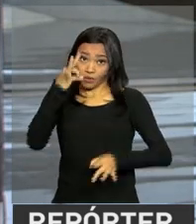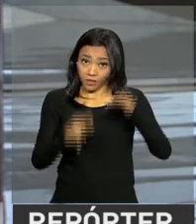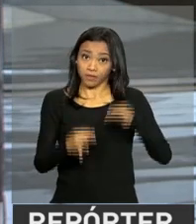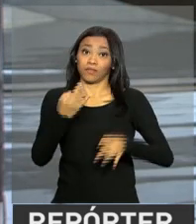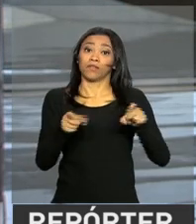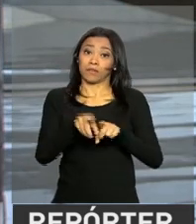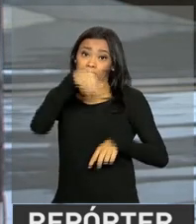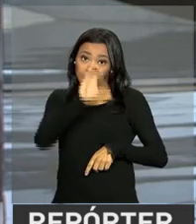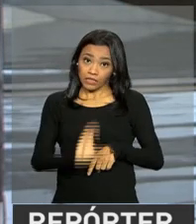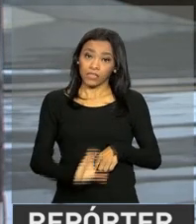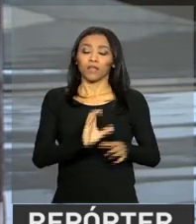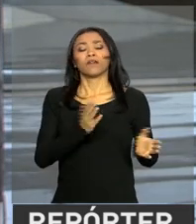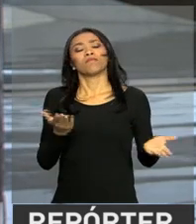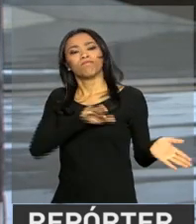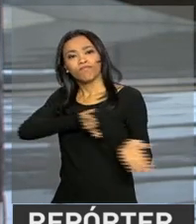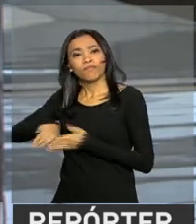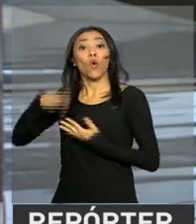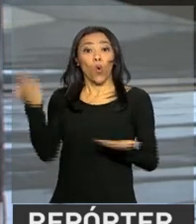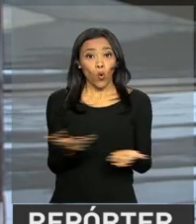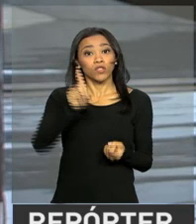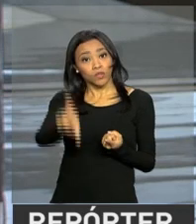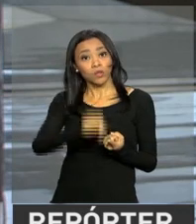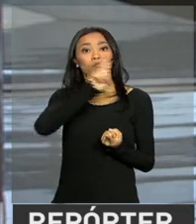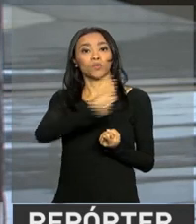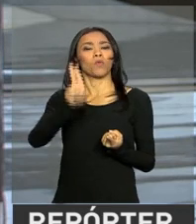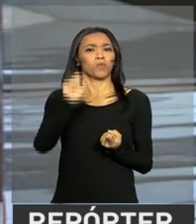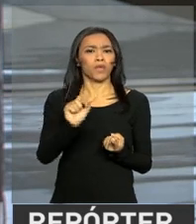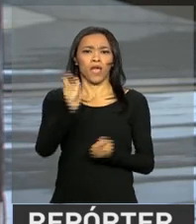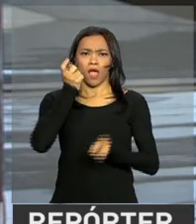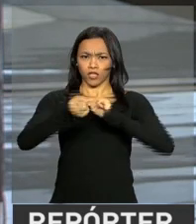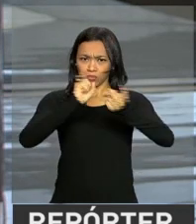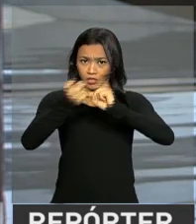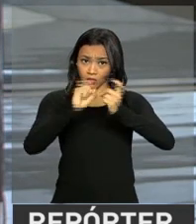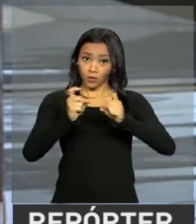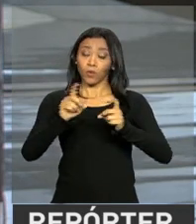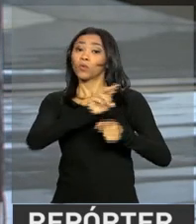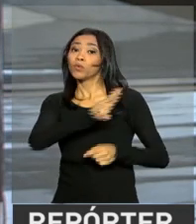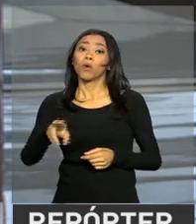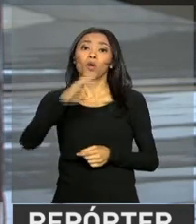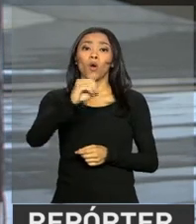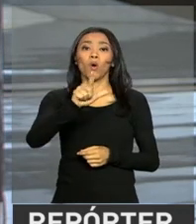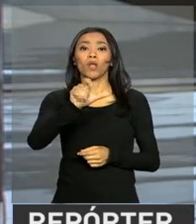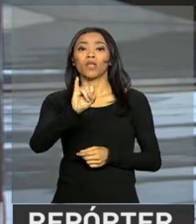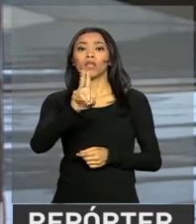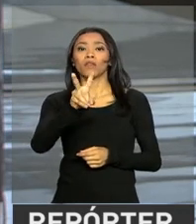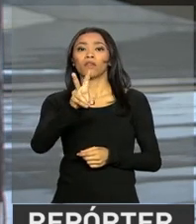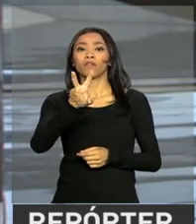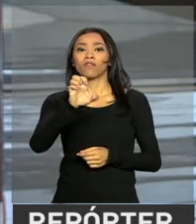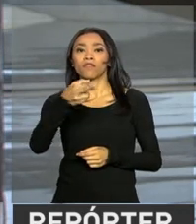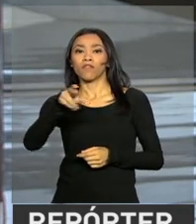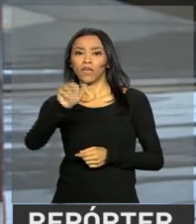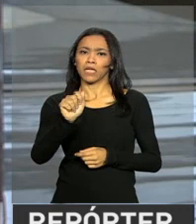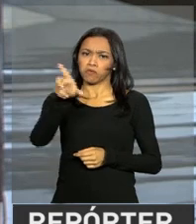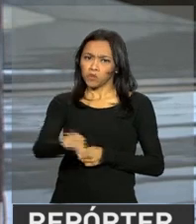Cidadania hoje também foi nomeado o administrador e economista Erivaldo de Oliveira da Silva para o cargo de presidente da